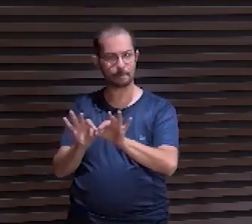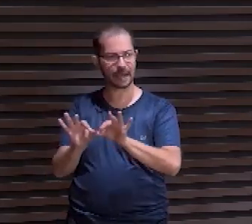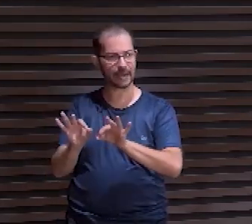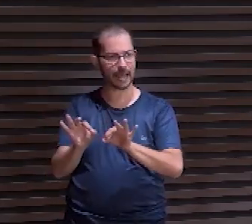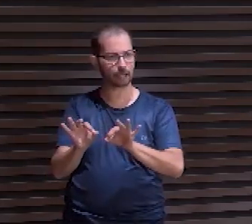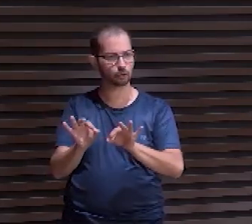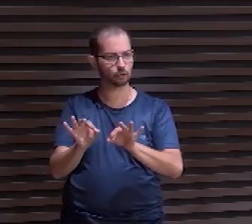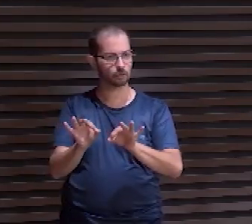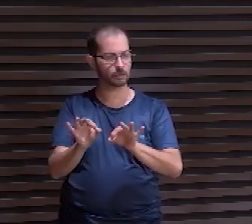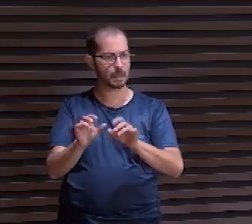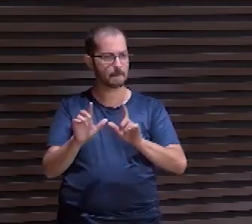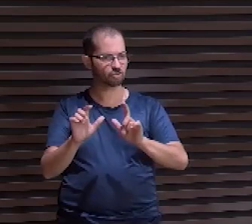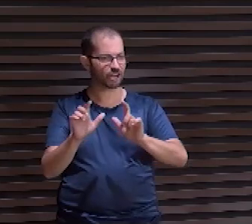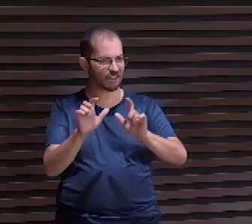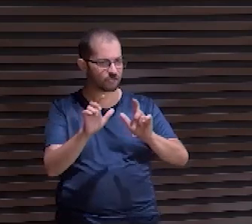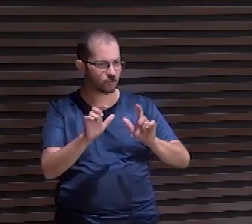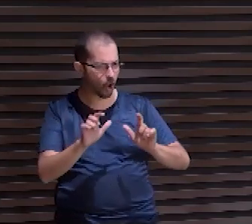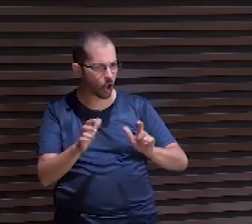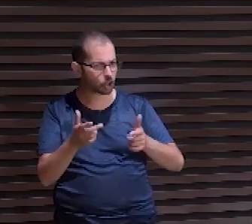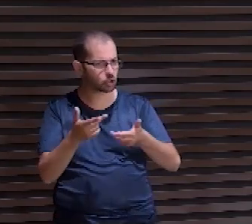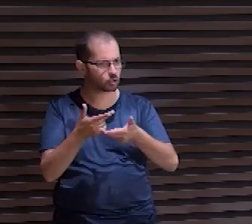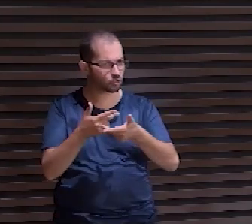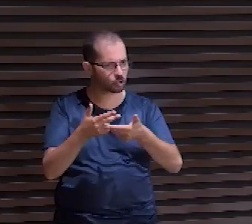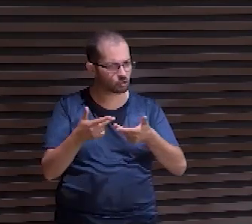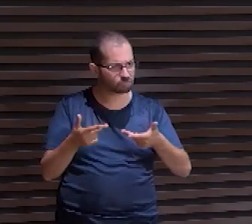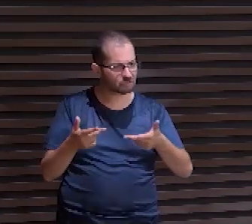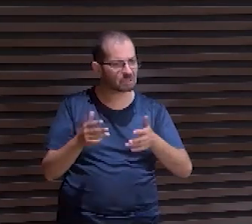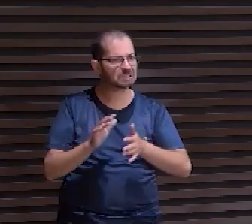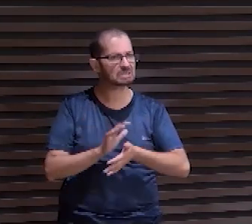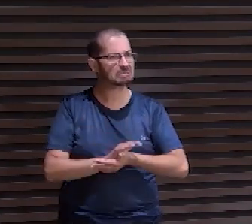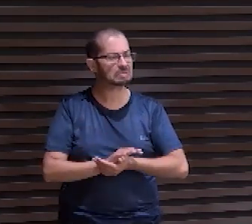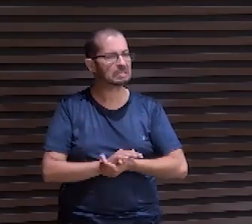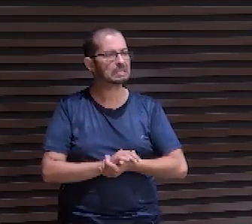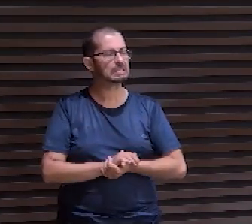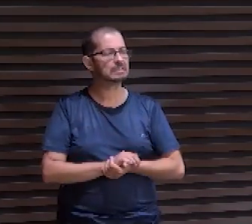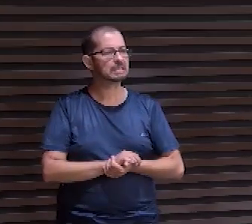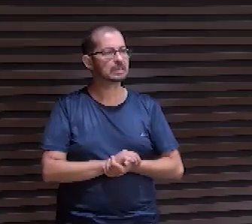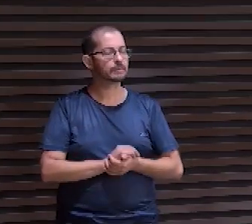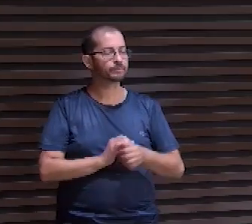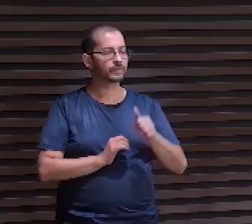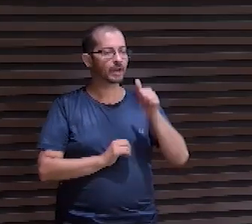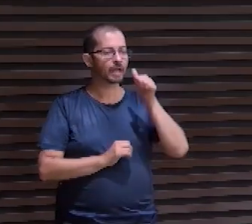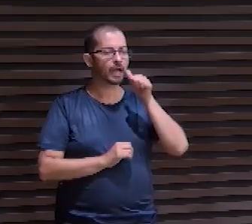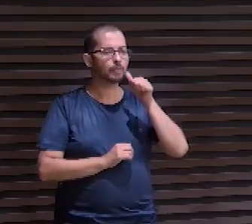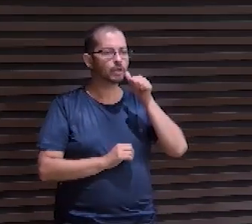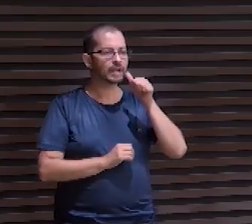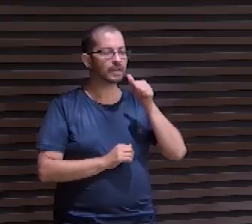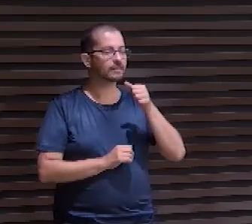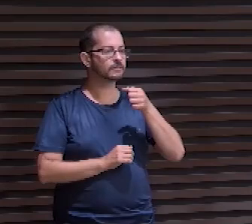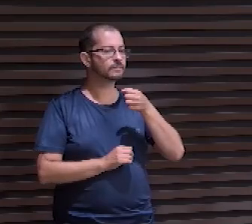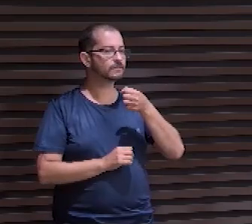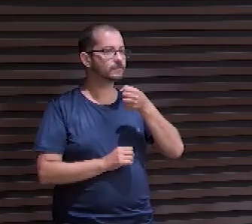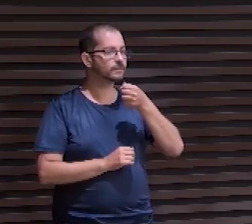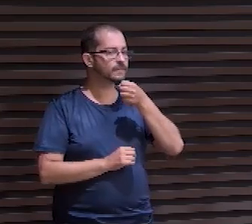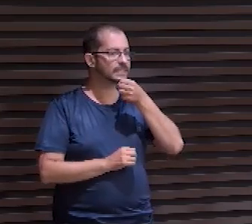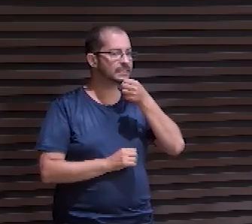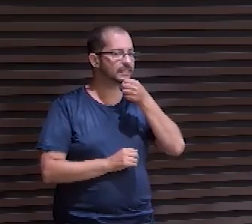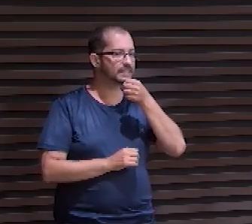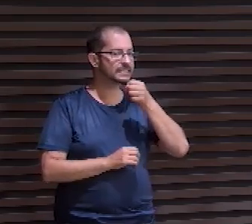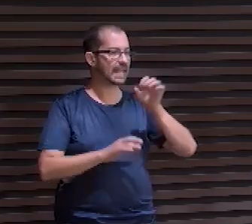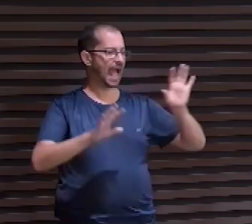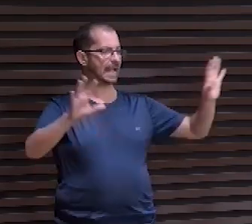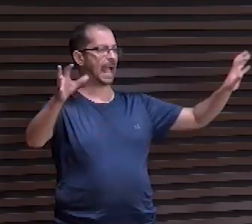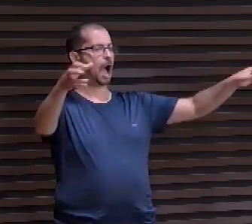máquinas fotográficas, ela, na hora de possível despedida, agarrou com o pastor e beijou